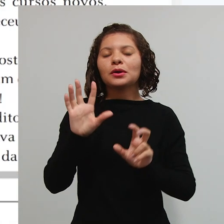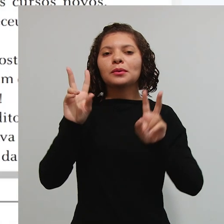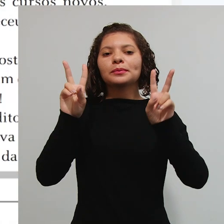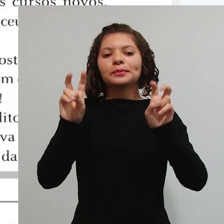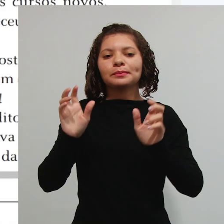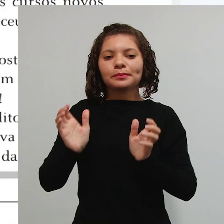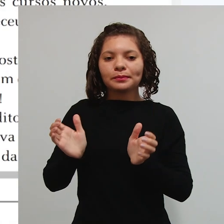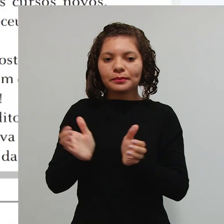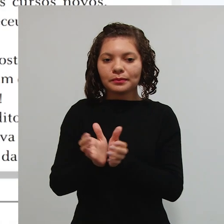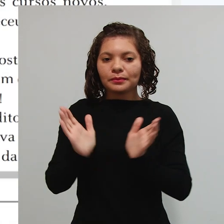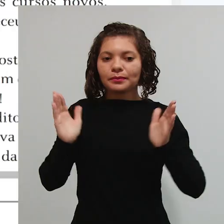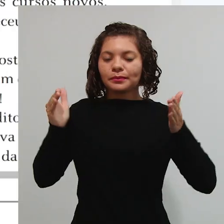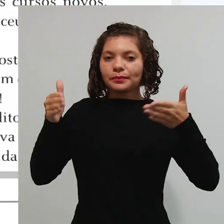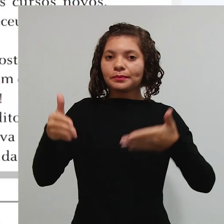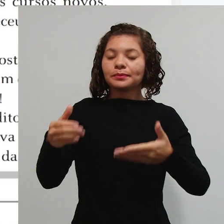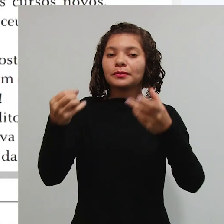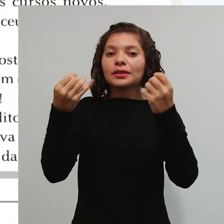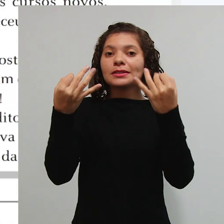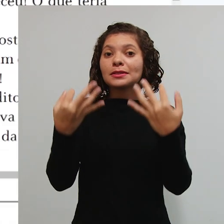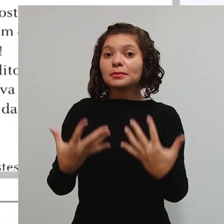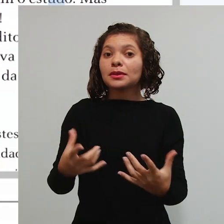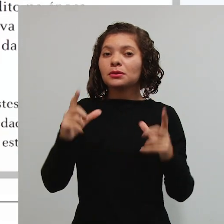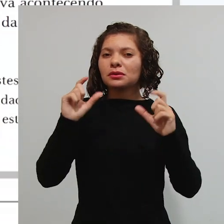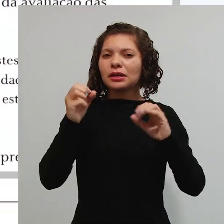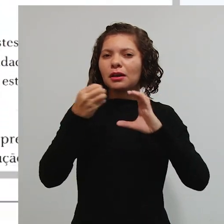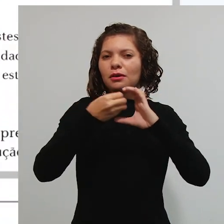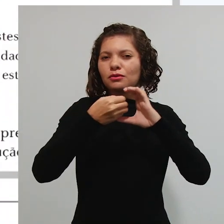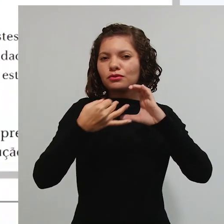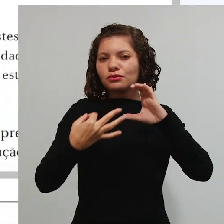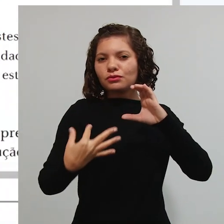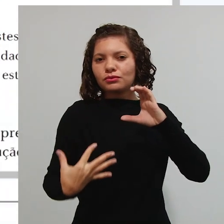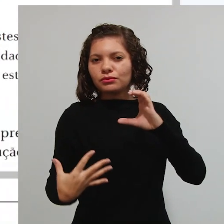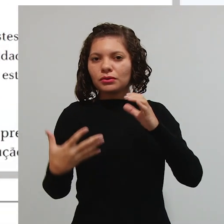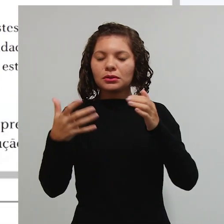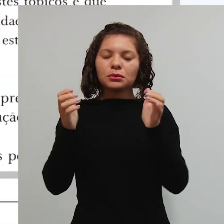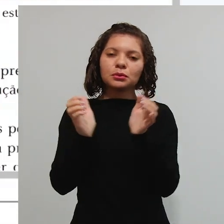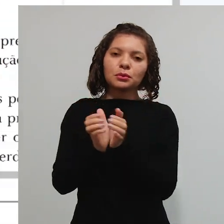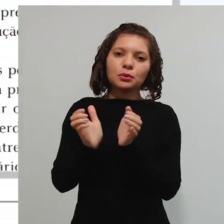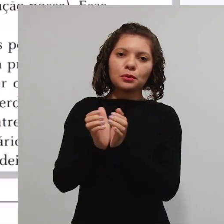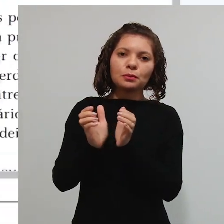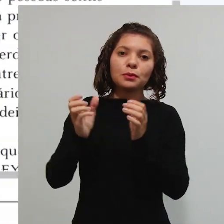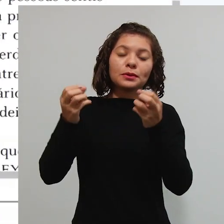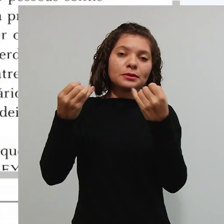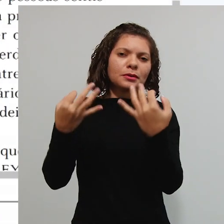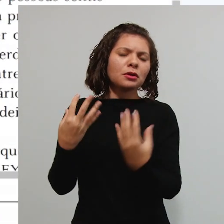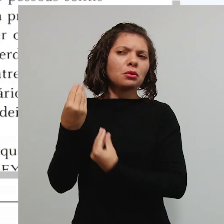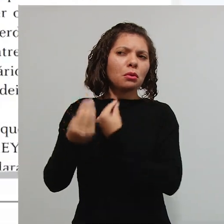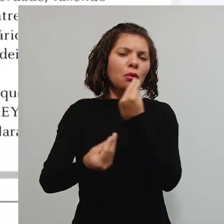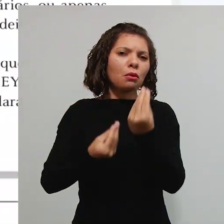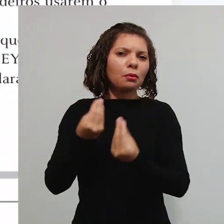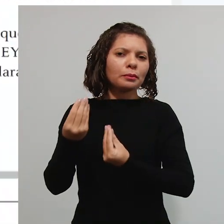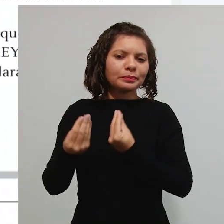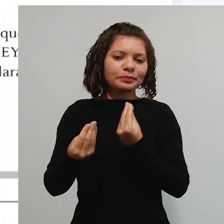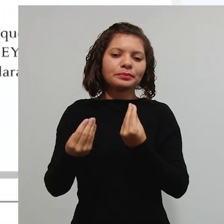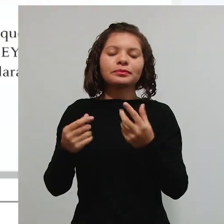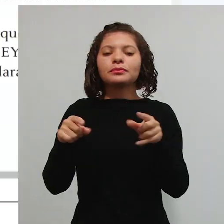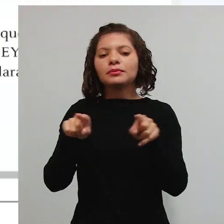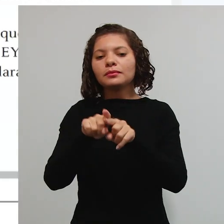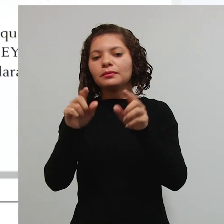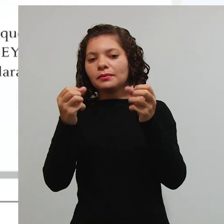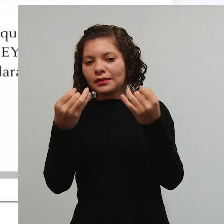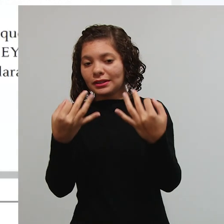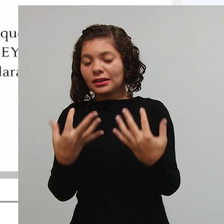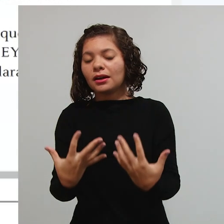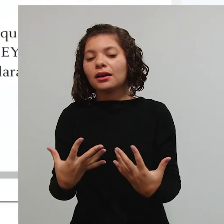focal. Então, o João Mata vai trazer toda a caracterização do grupo, dizer como que se faz um grupo, explanar sobre o